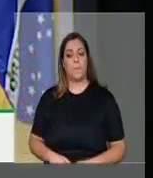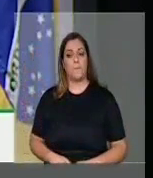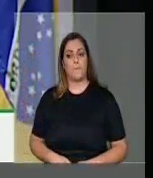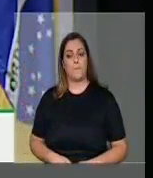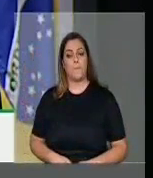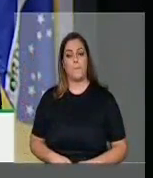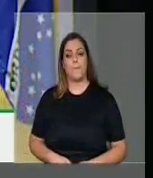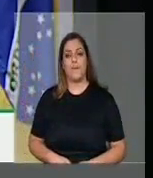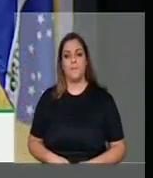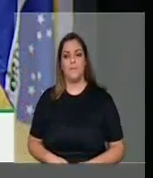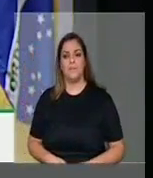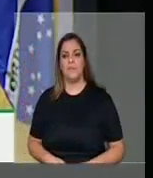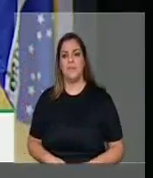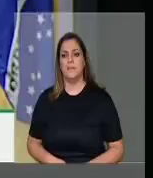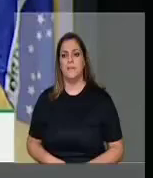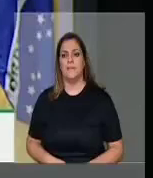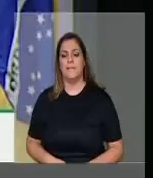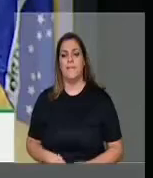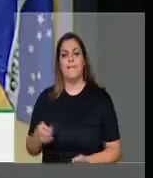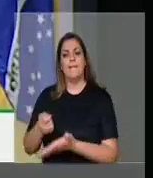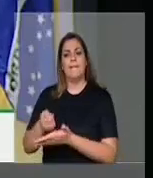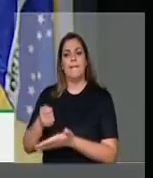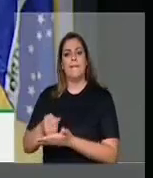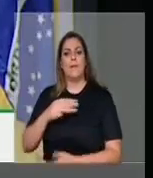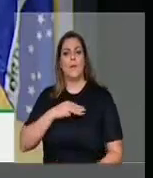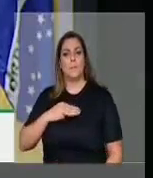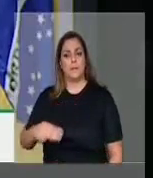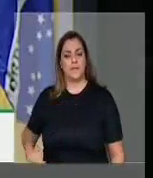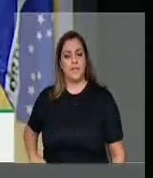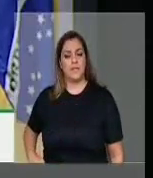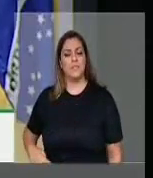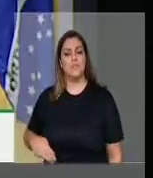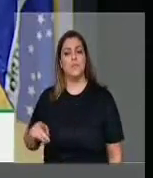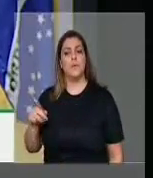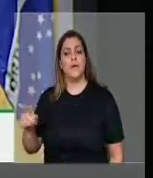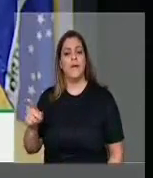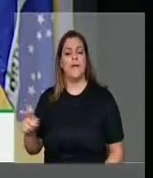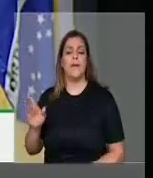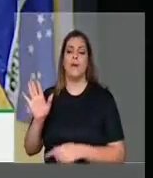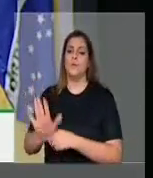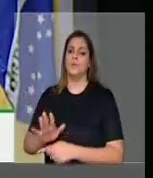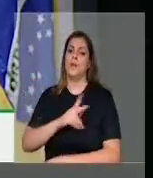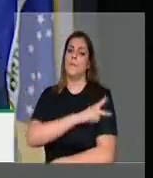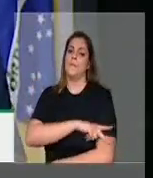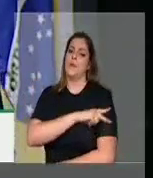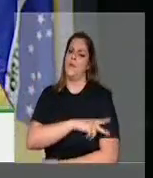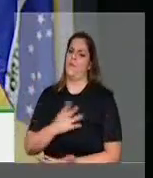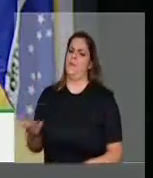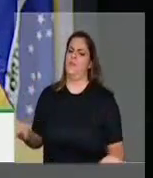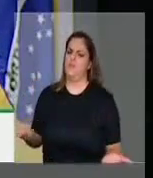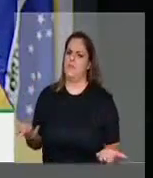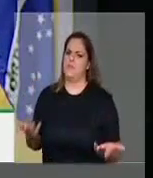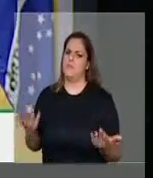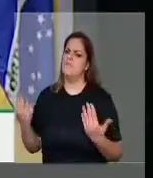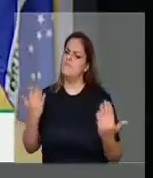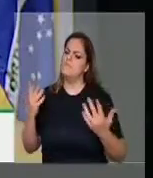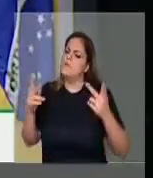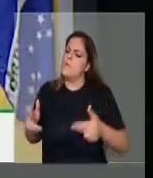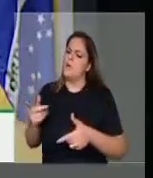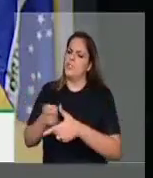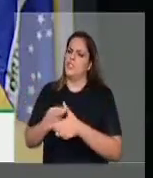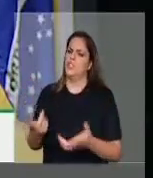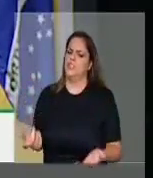cobrei do ministro uma dívida para com o Piauí. Na época do governo Fernando